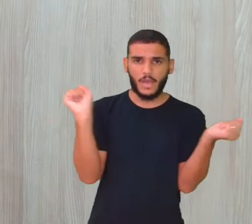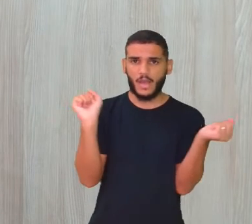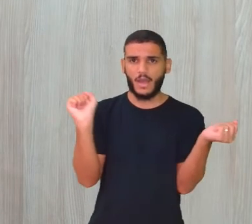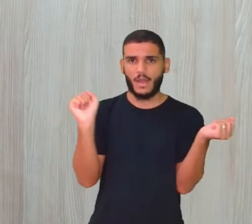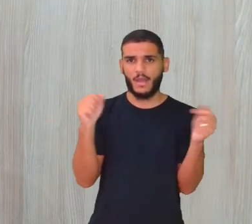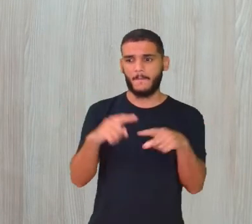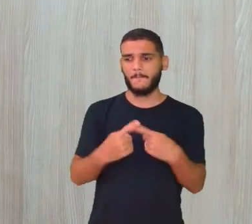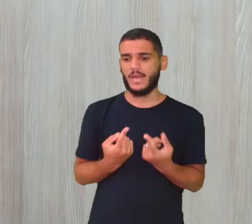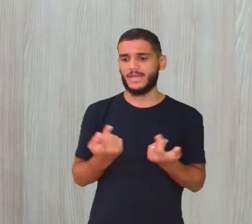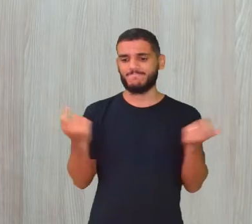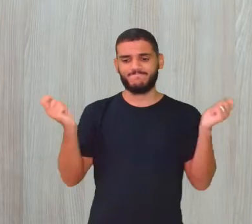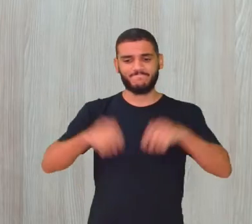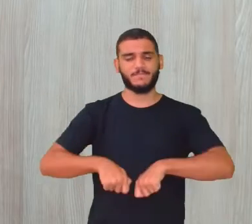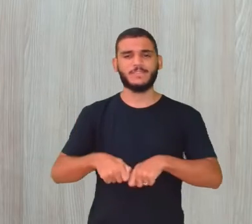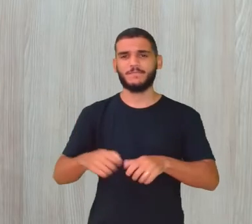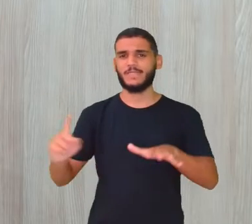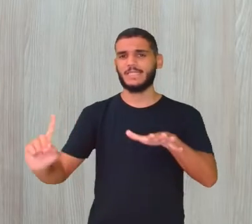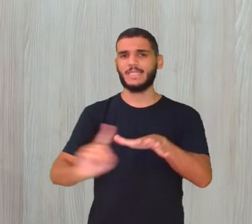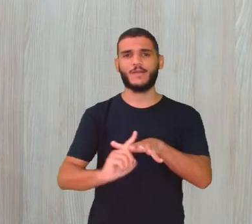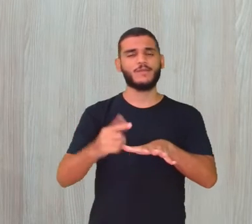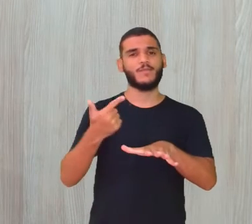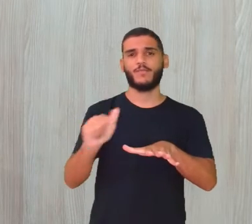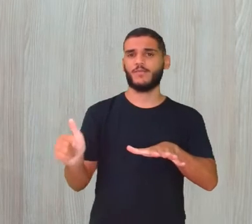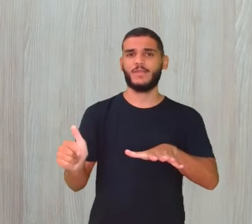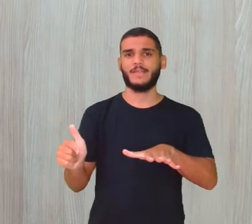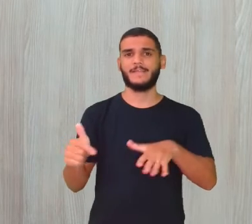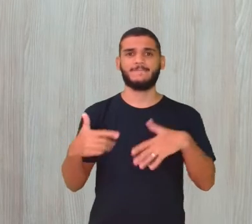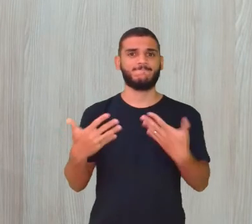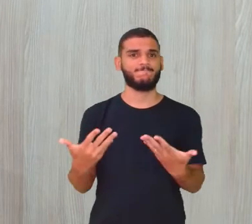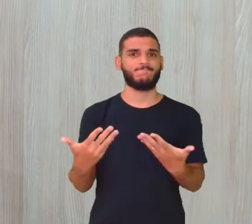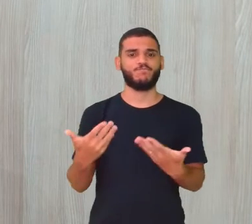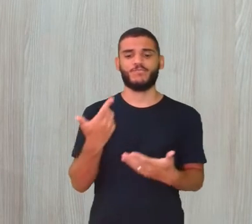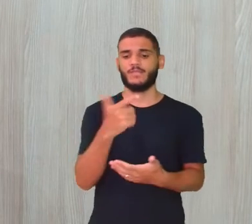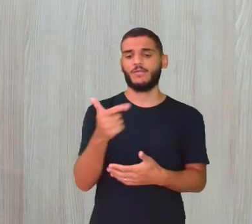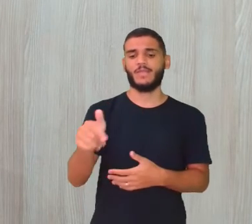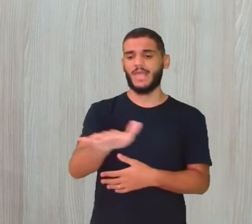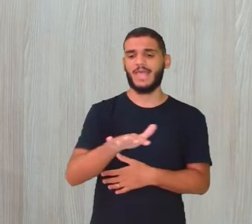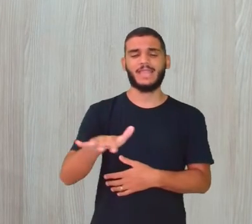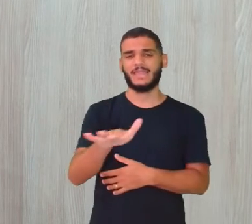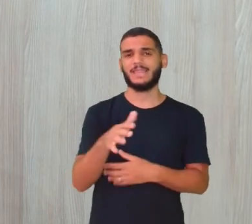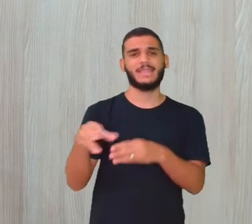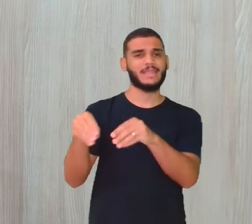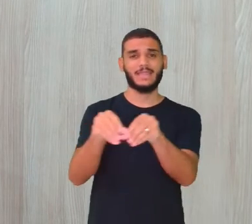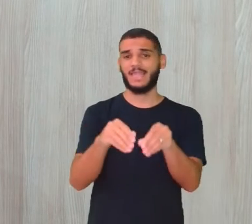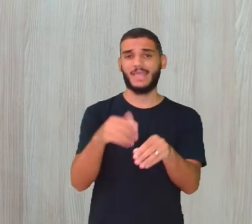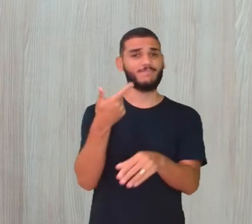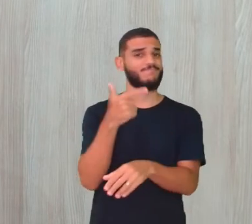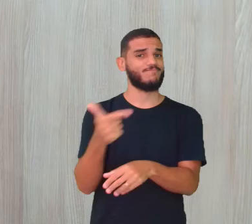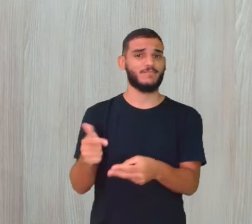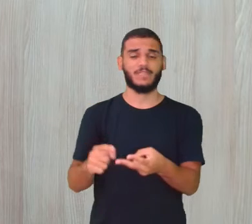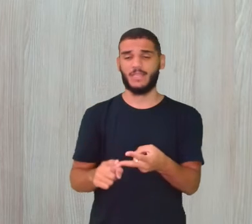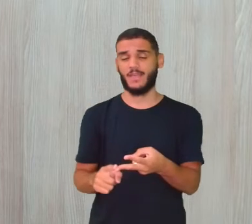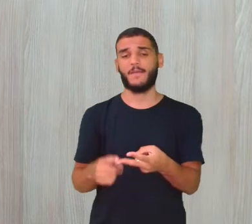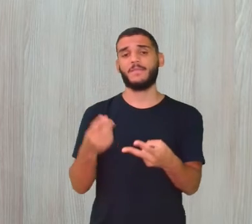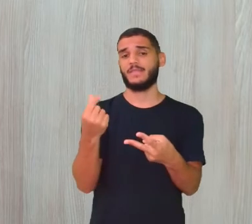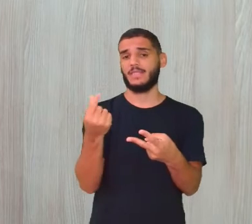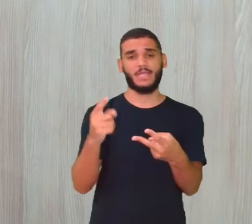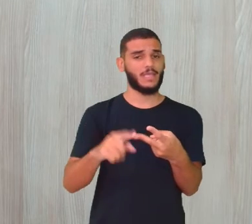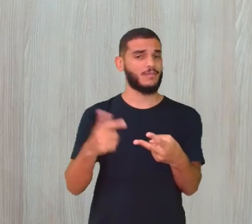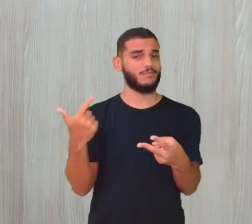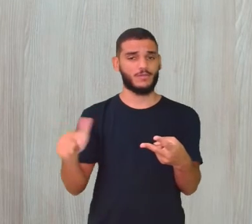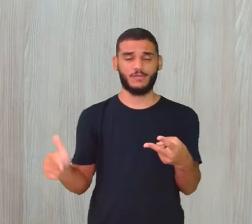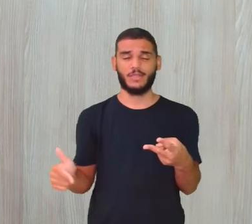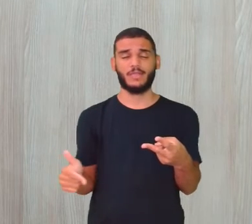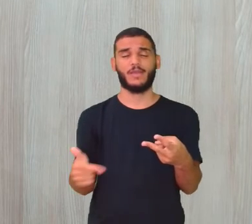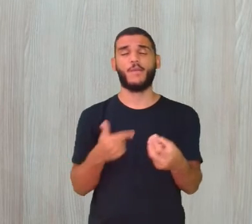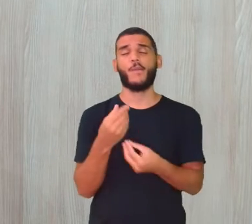dar nenhuma possibilidade, né? Não tinha terra para começar a plantar, Exato. Não tinha nenhum dinheiro, não tinha nada. Imagina,